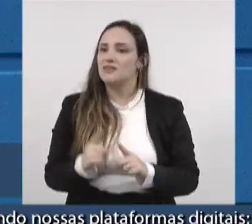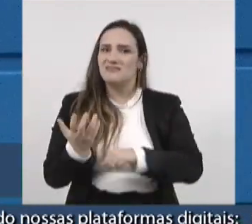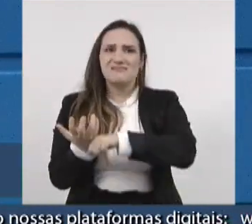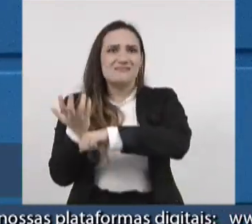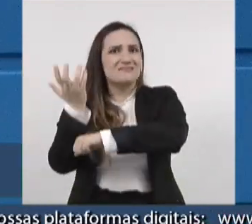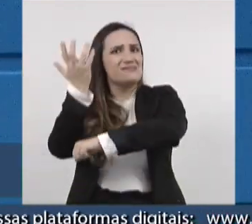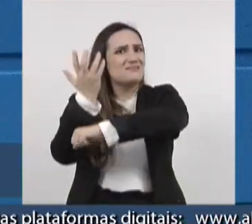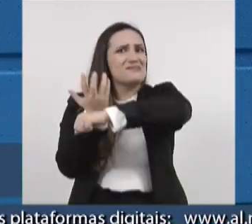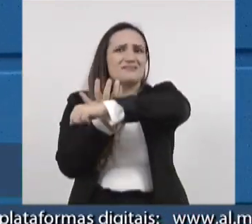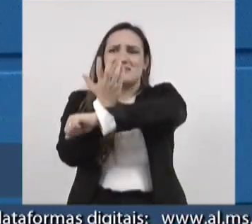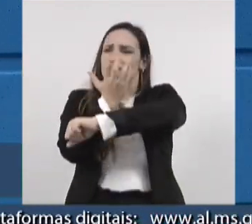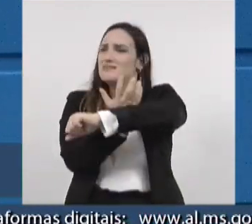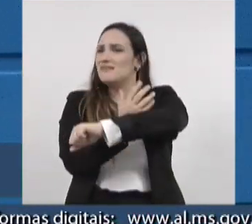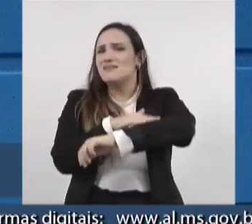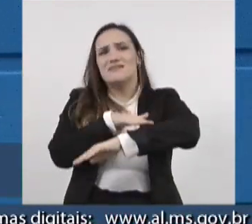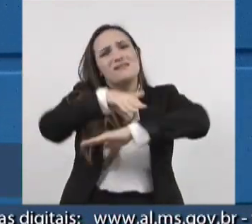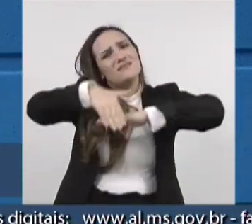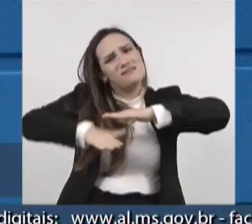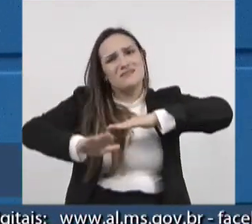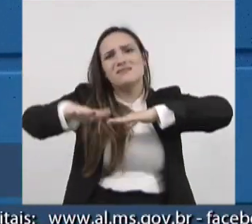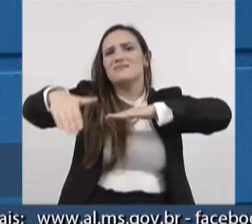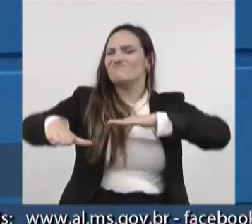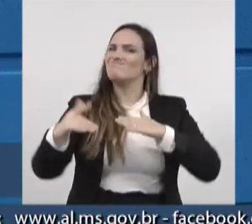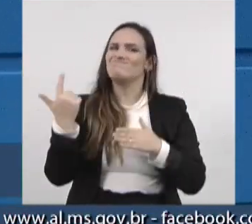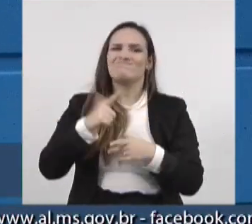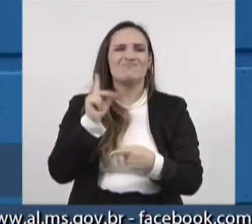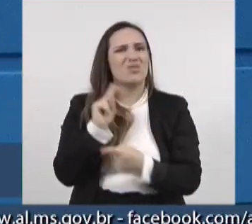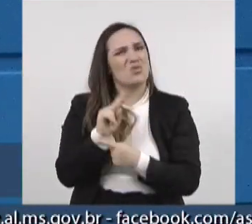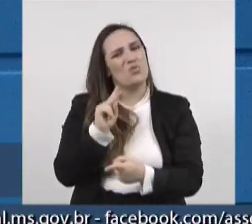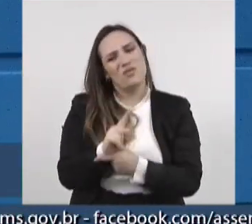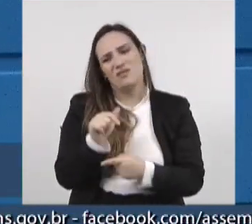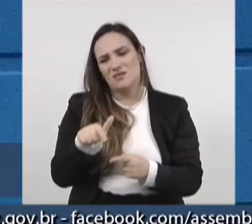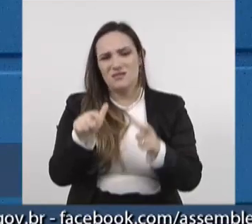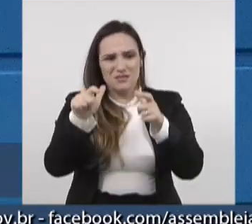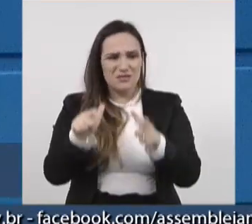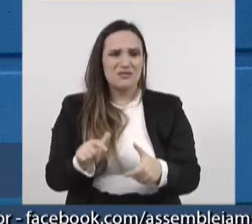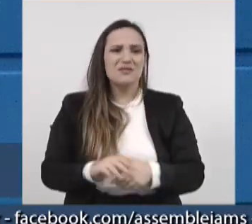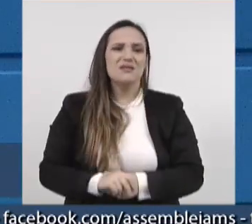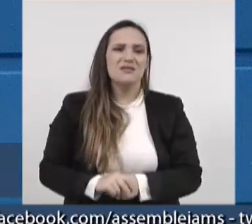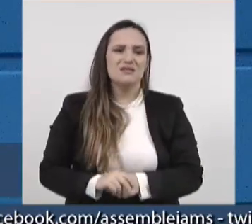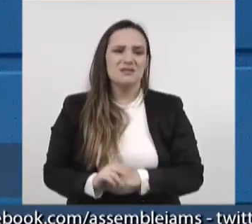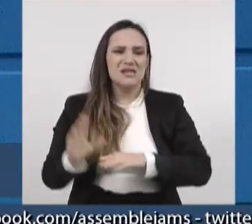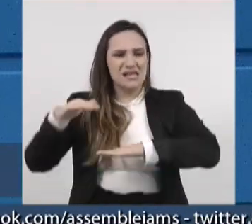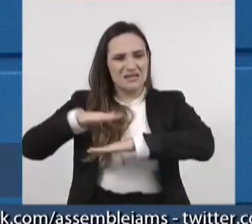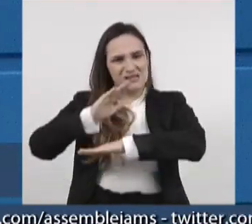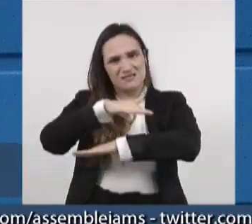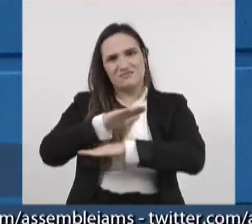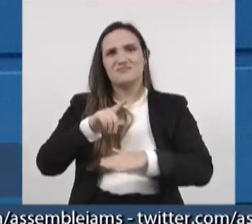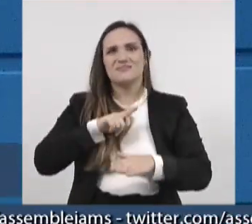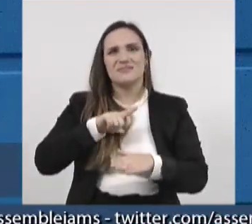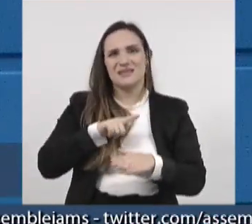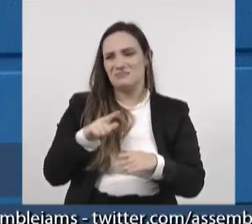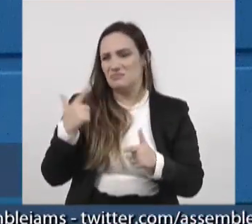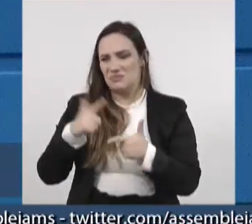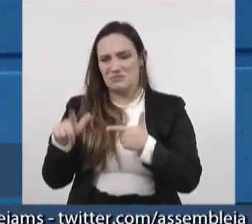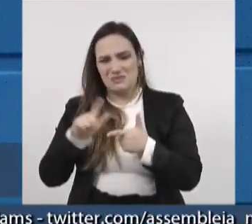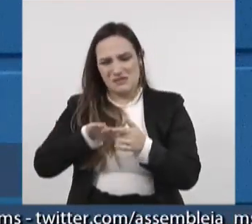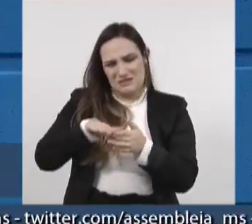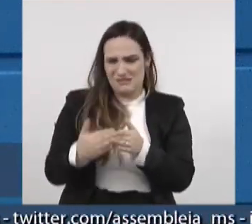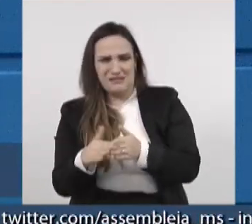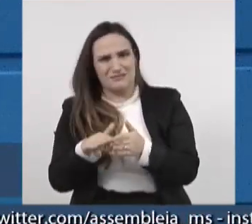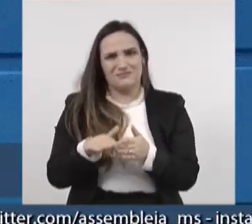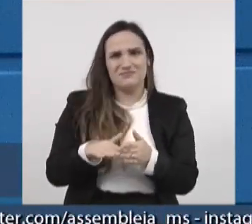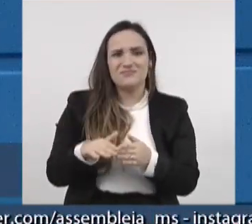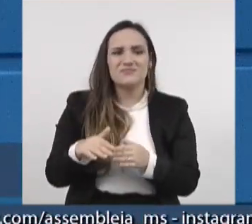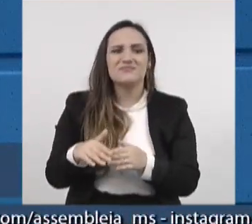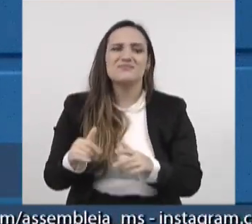nosso gabinete relatando quanto à má conservação do gramado, causando desnível no campo, vindo a ocasionar confusões e lesões nos